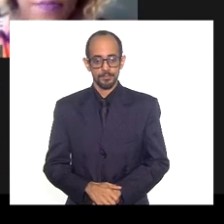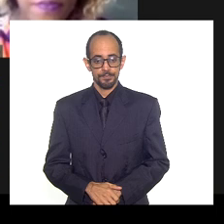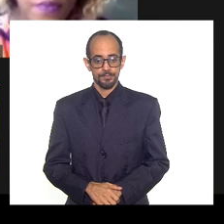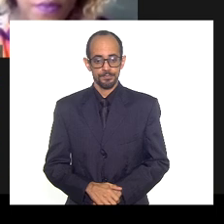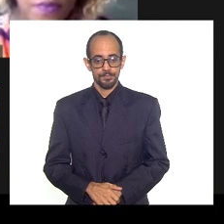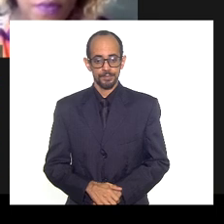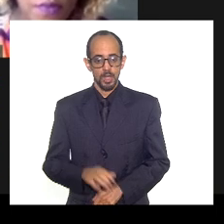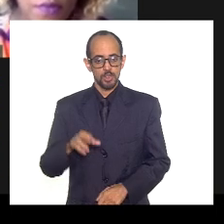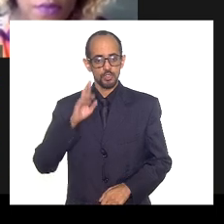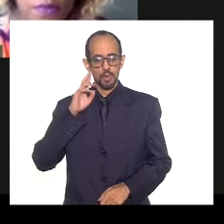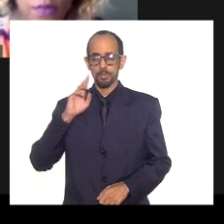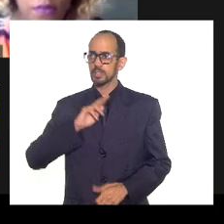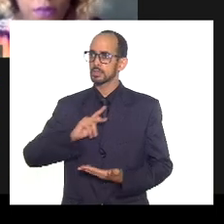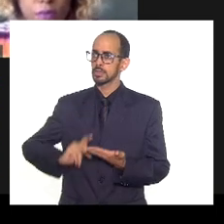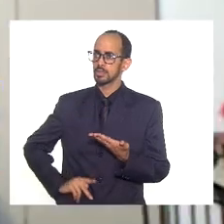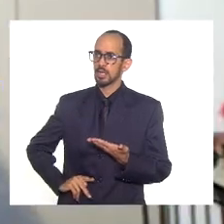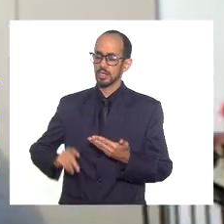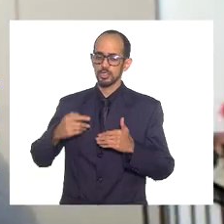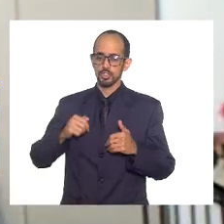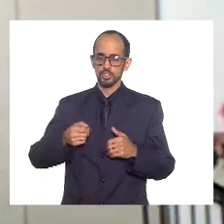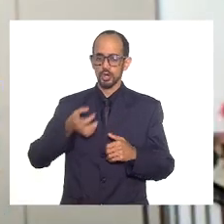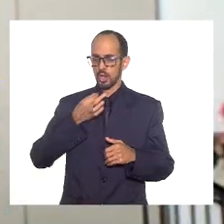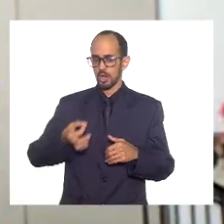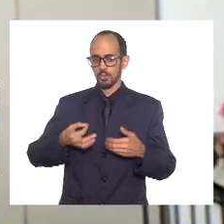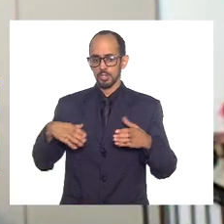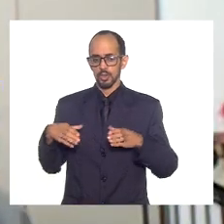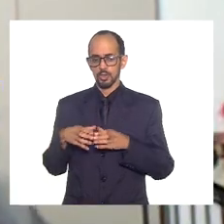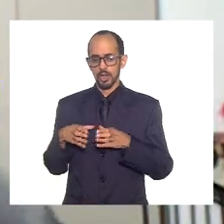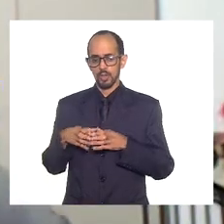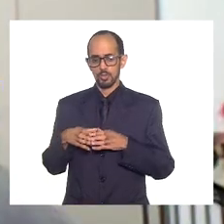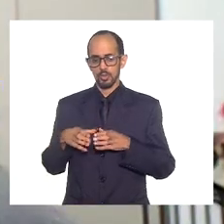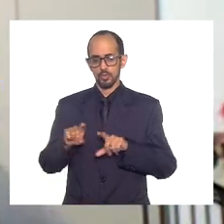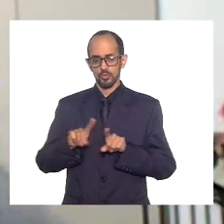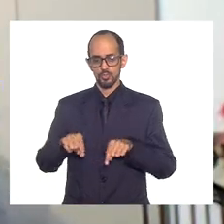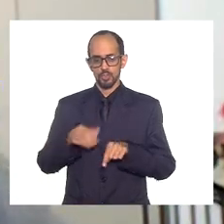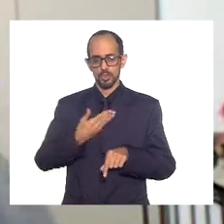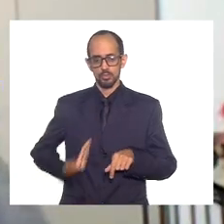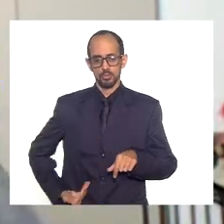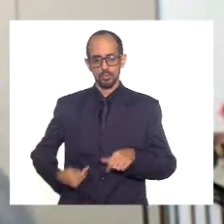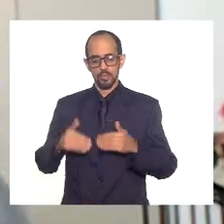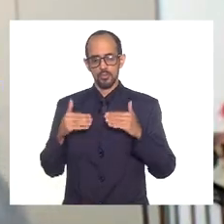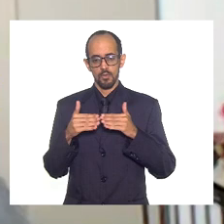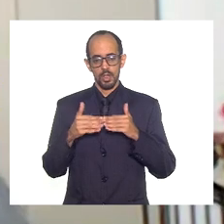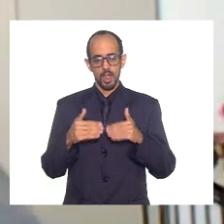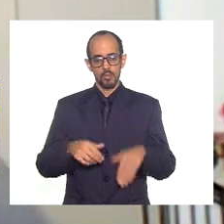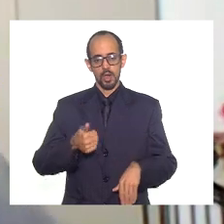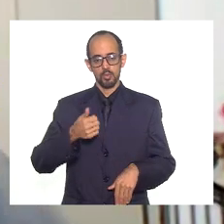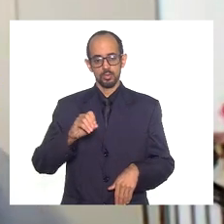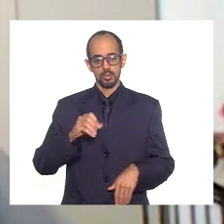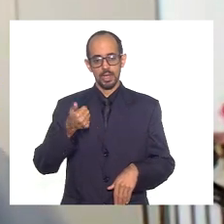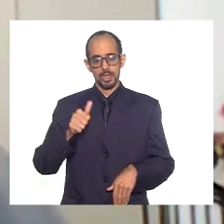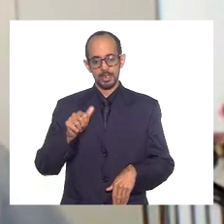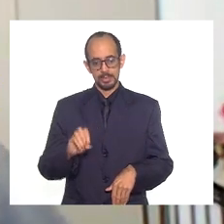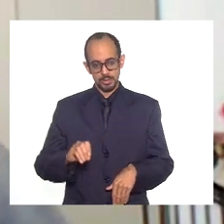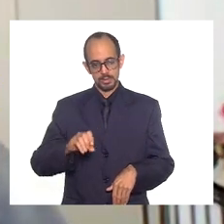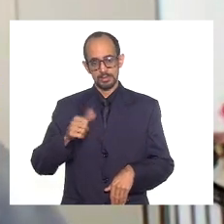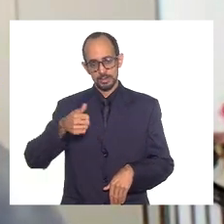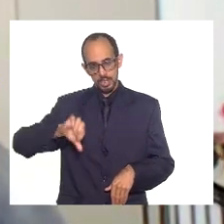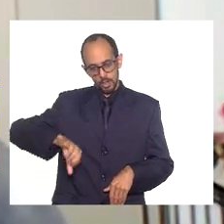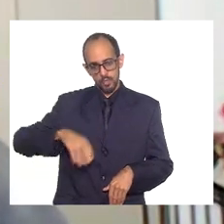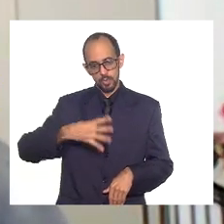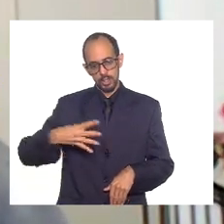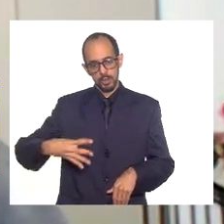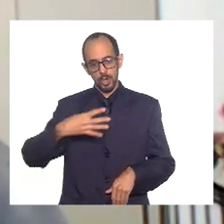Senhor presidente. Parecer da Comissão de Servidores é favorável às emendas 1, 10, 19, 43,